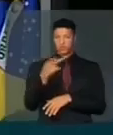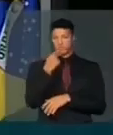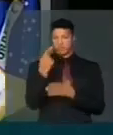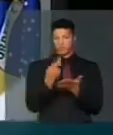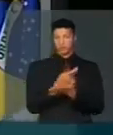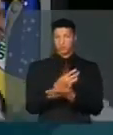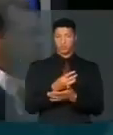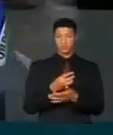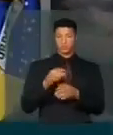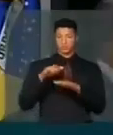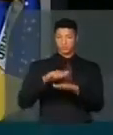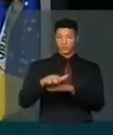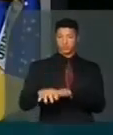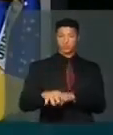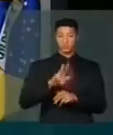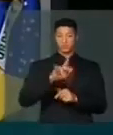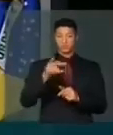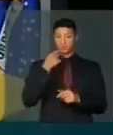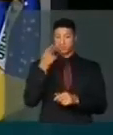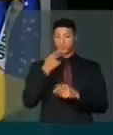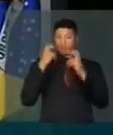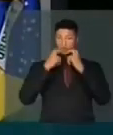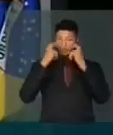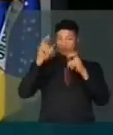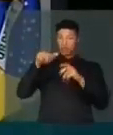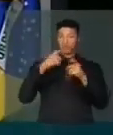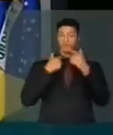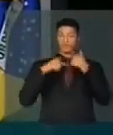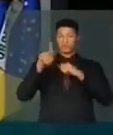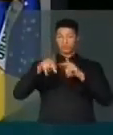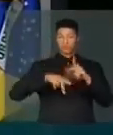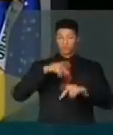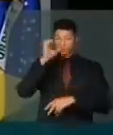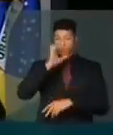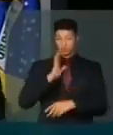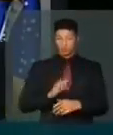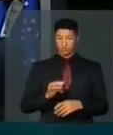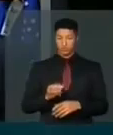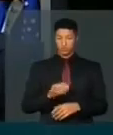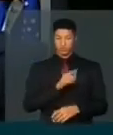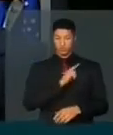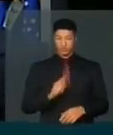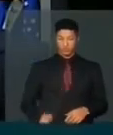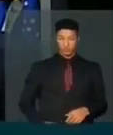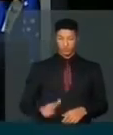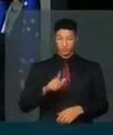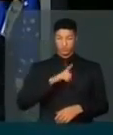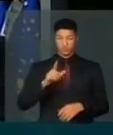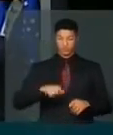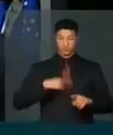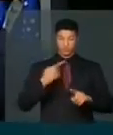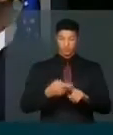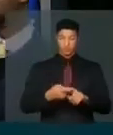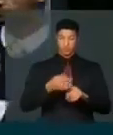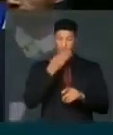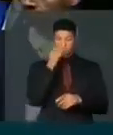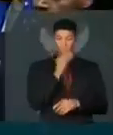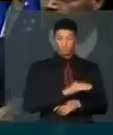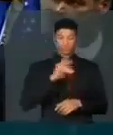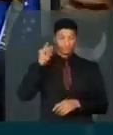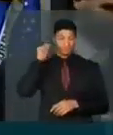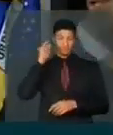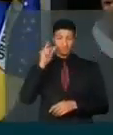ocorrer. Se as manifestações vão falar mais alto, essa é a vontade do povo brasileiro, de um governo que tem o maior índice de rejeição da